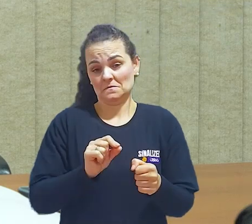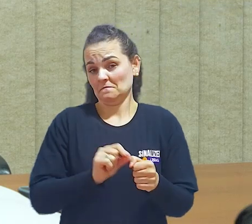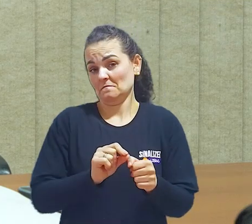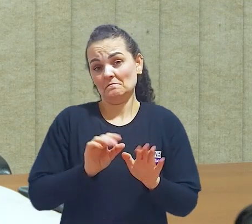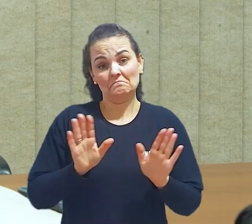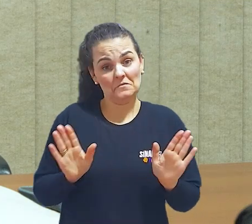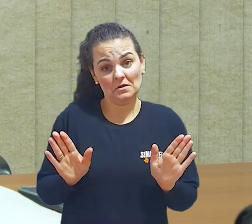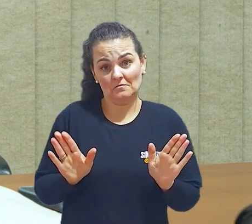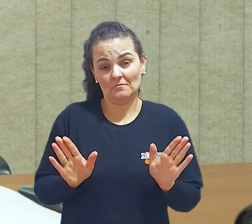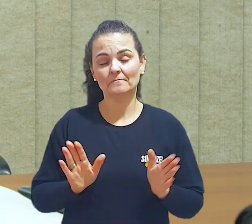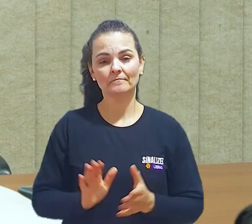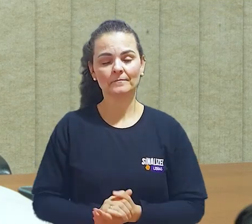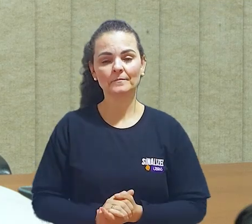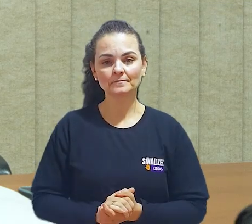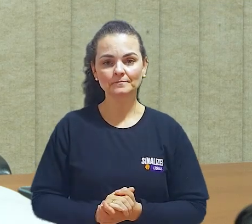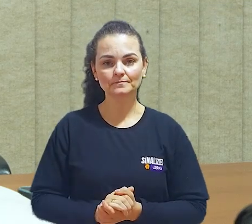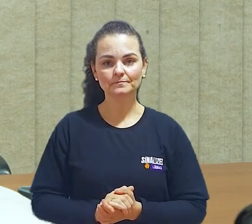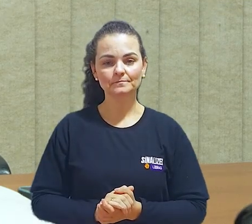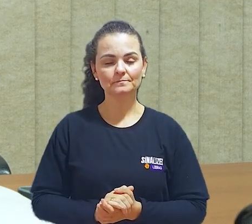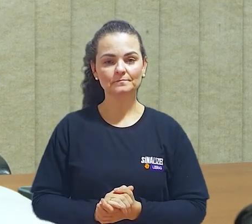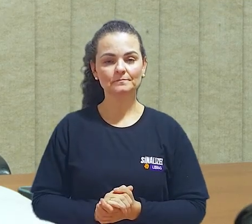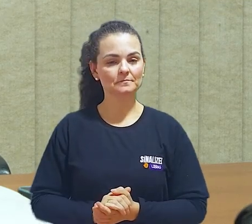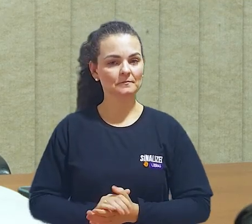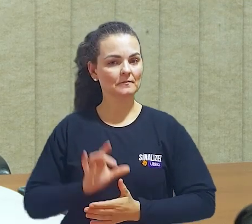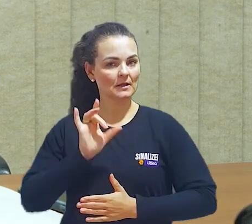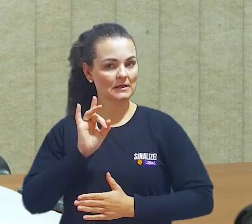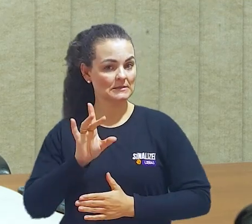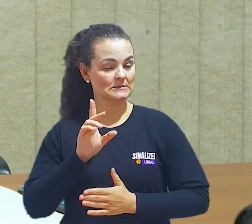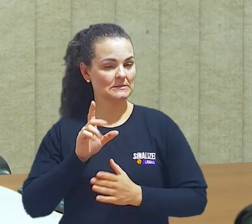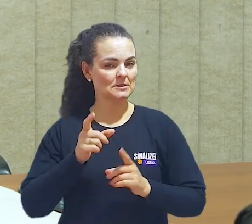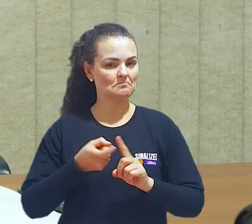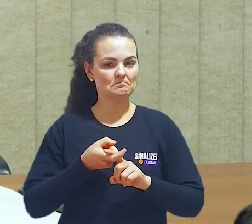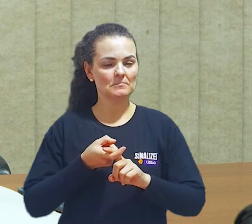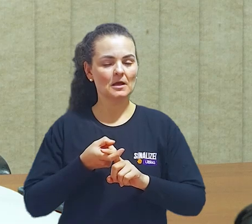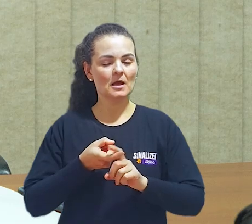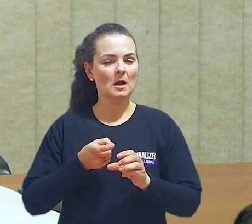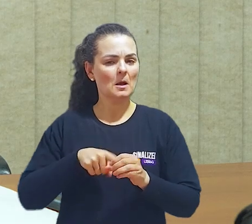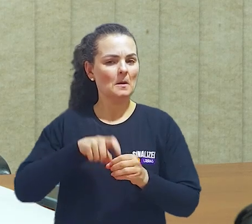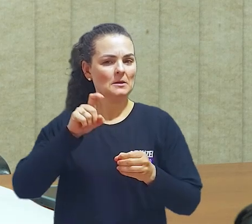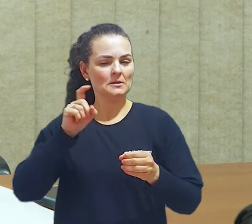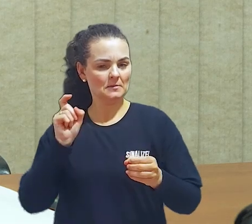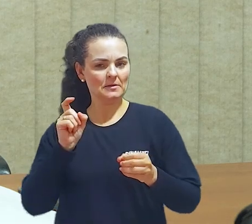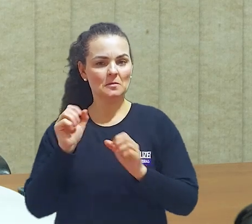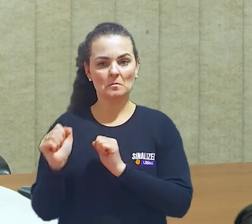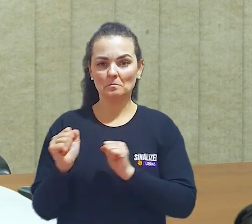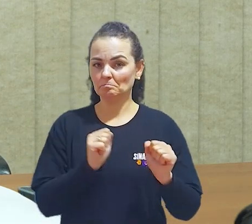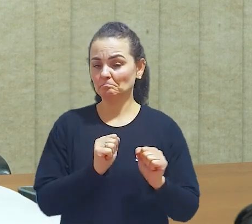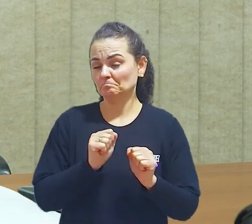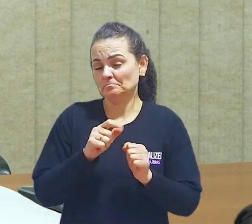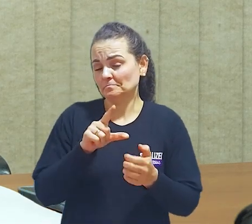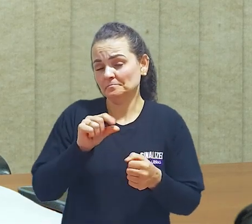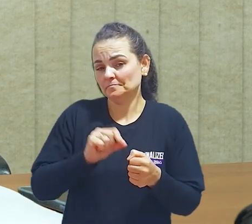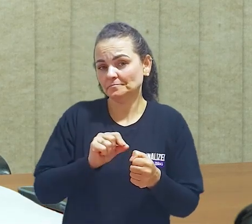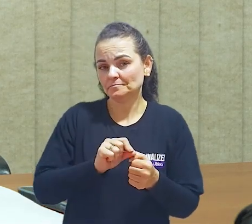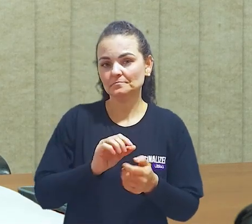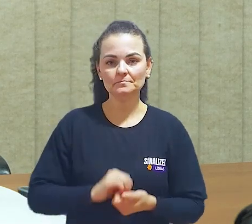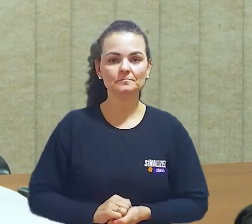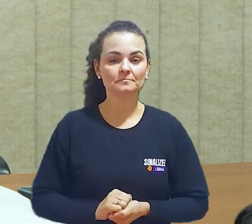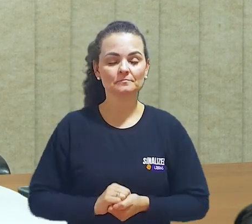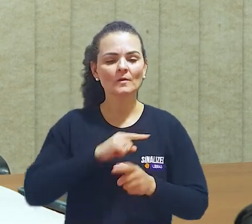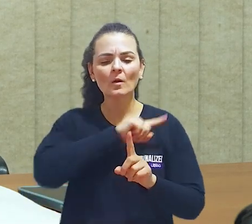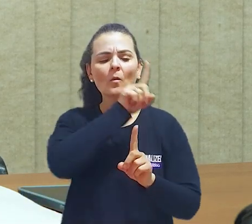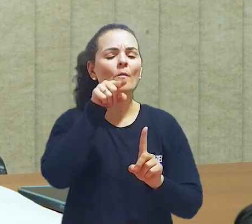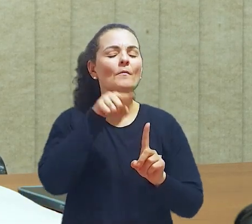for em questão inerente à independência entre os poderes, assim será. Então, o